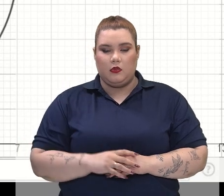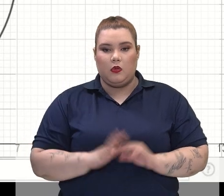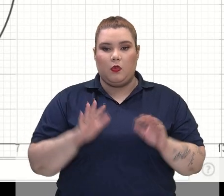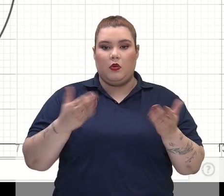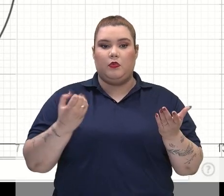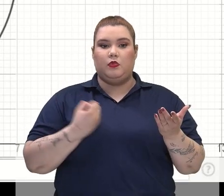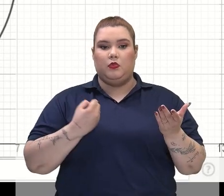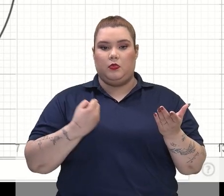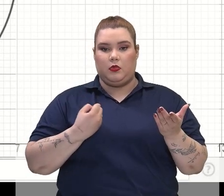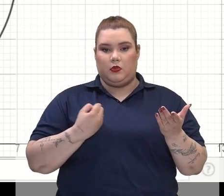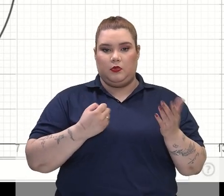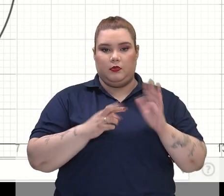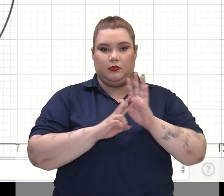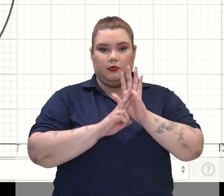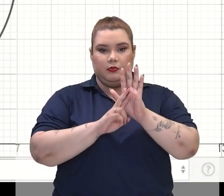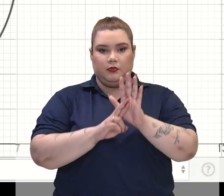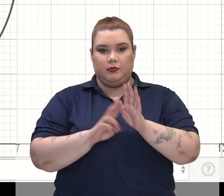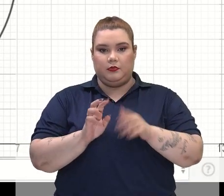valor dele.